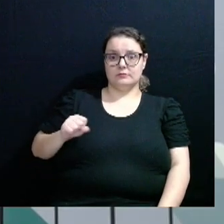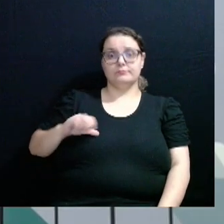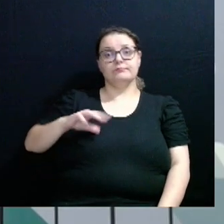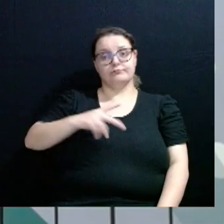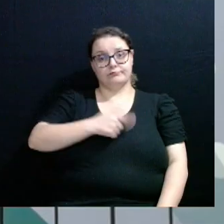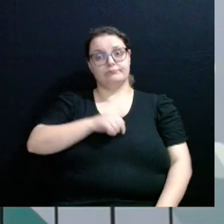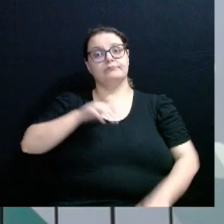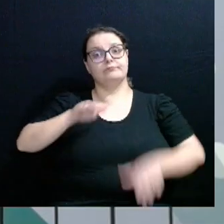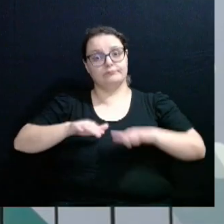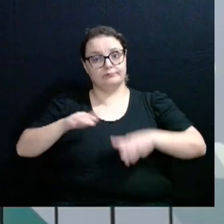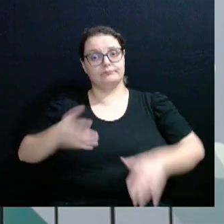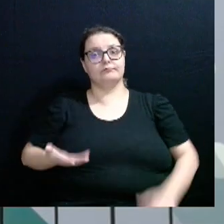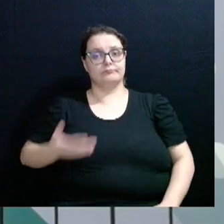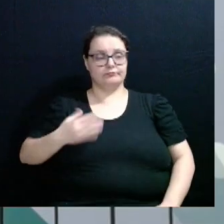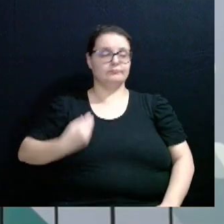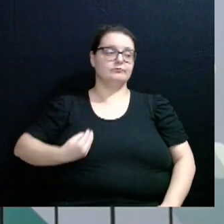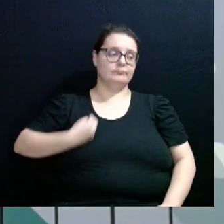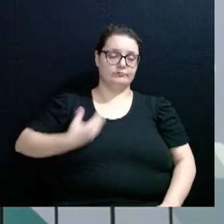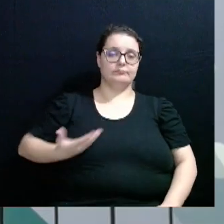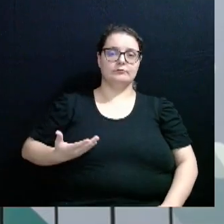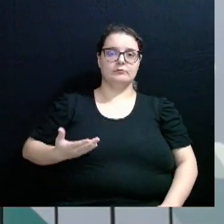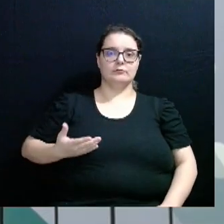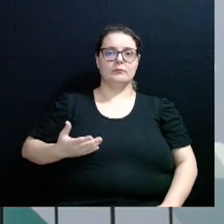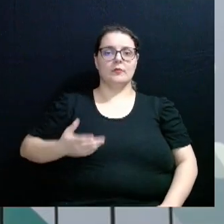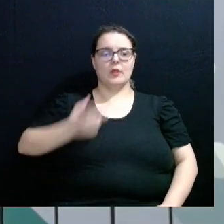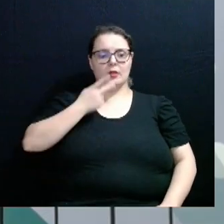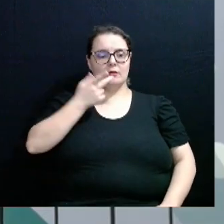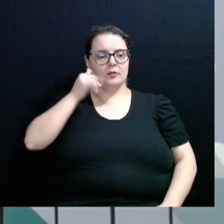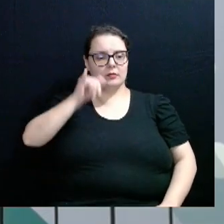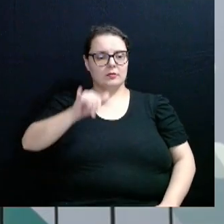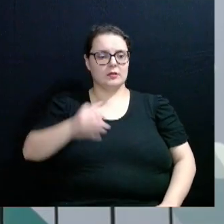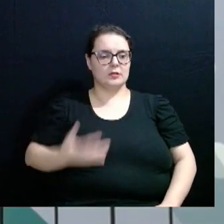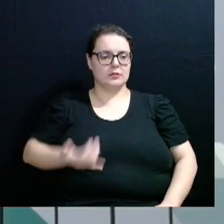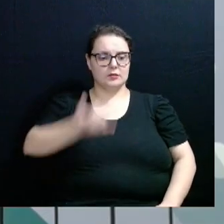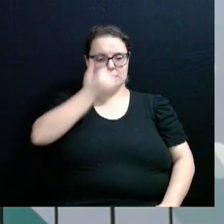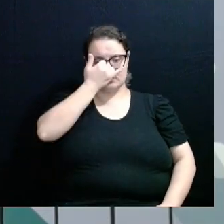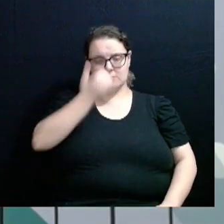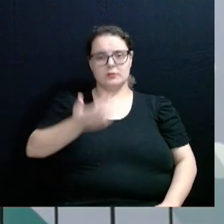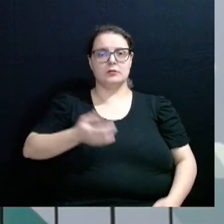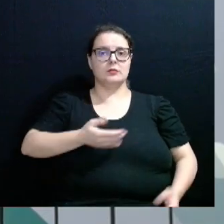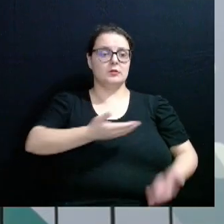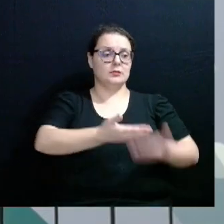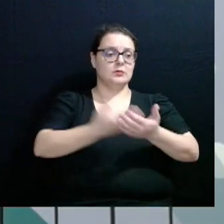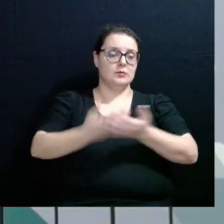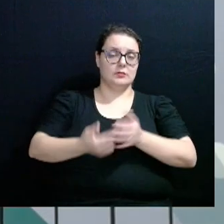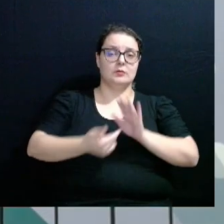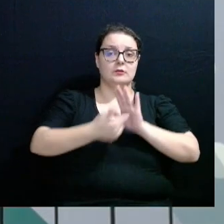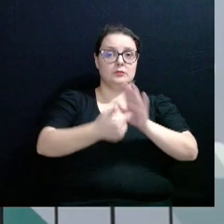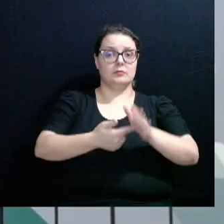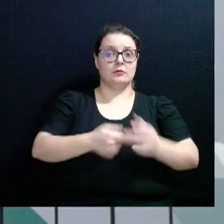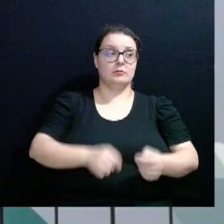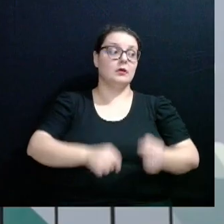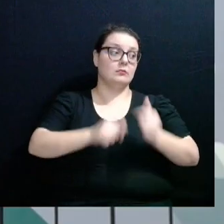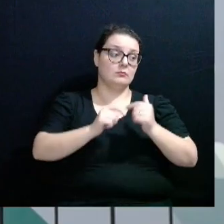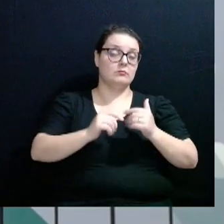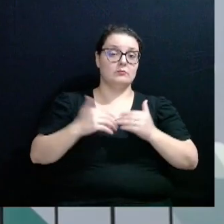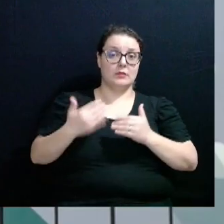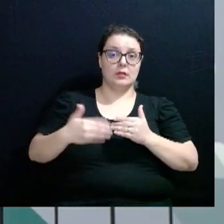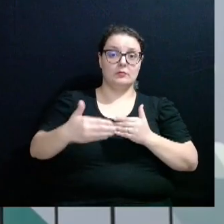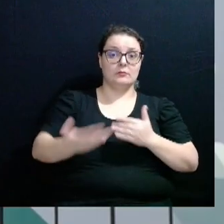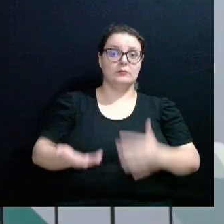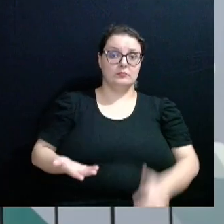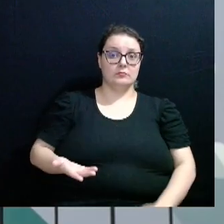né? Agora, falando em prevenção, doutor, há estudos que apontam benefícios eventuais, riscos aí